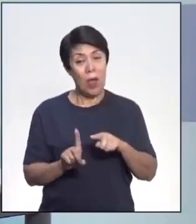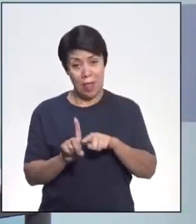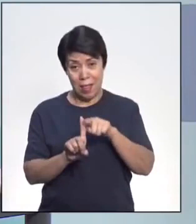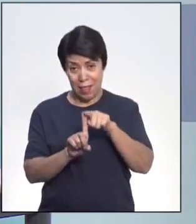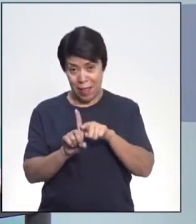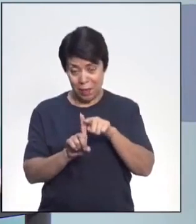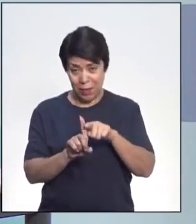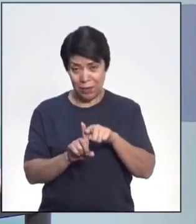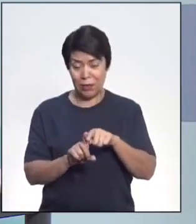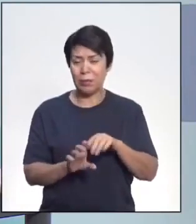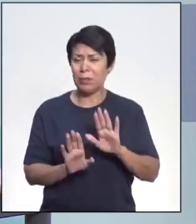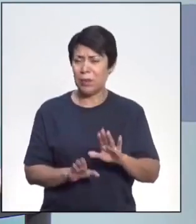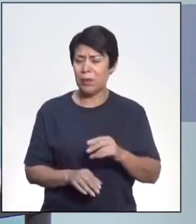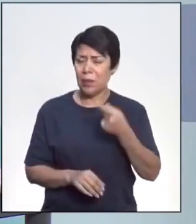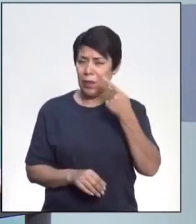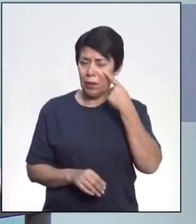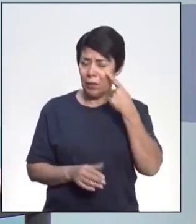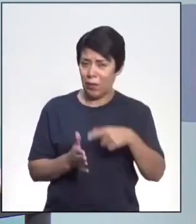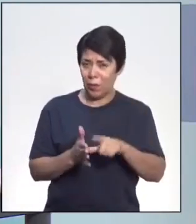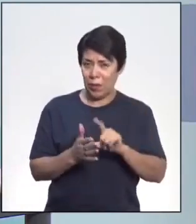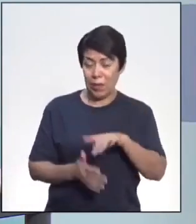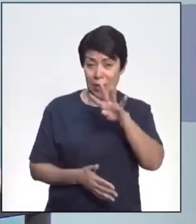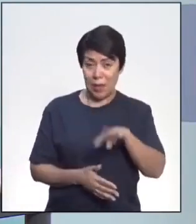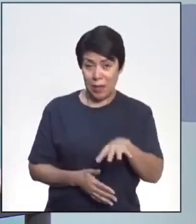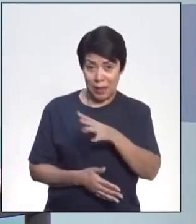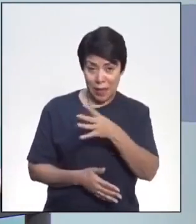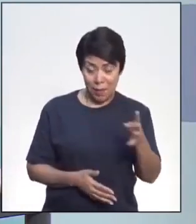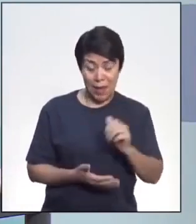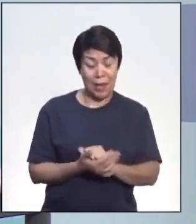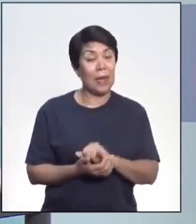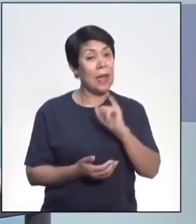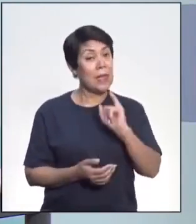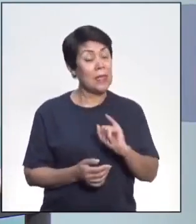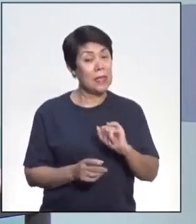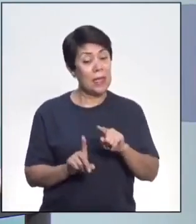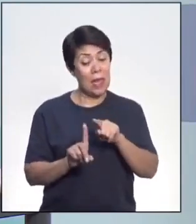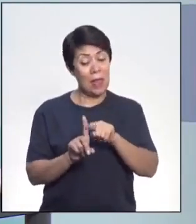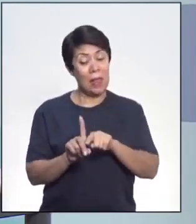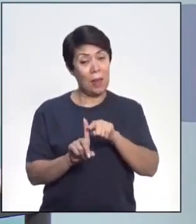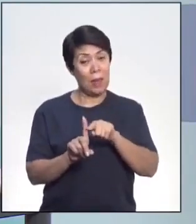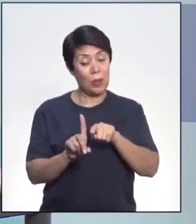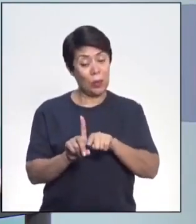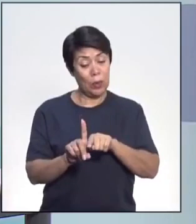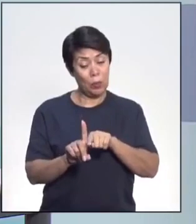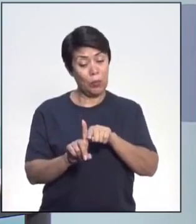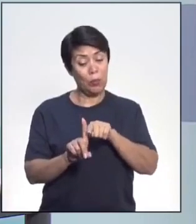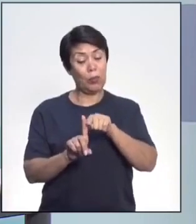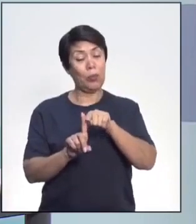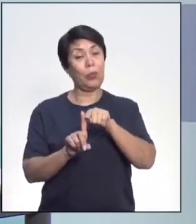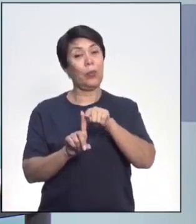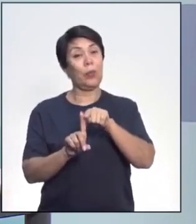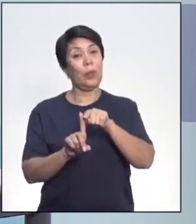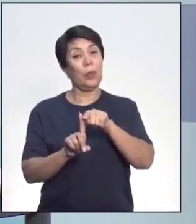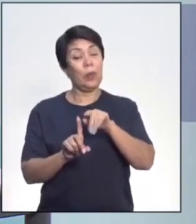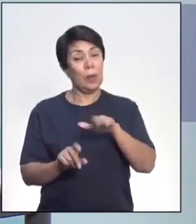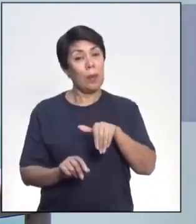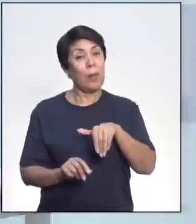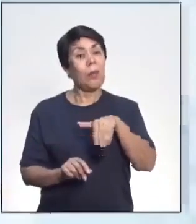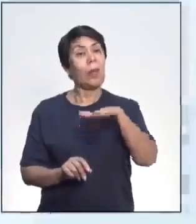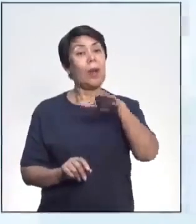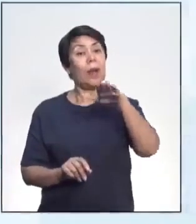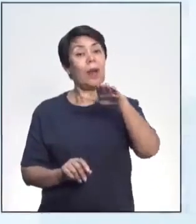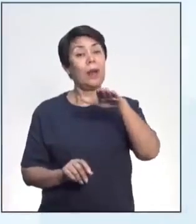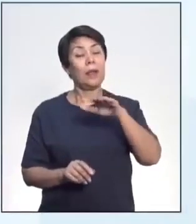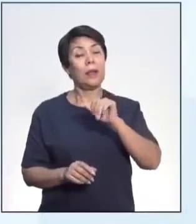tabela anterior, aumentando a temperatura, se eu voltar aqui, ó, se a gente voltar aqui na tabela, se eu aumento a